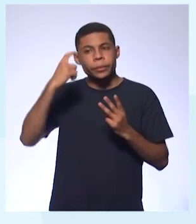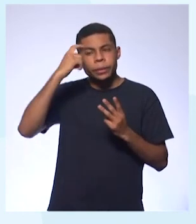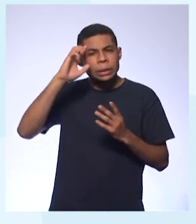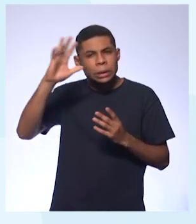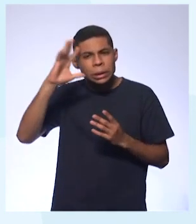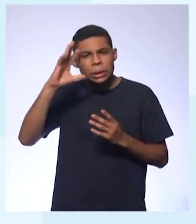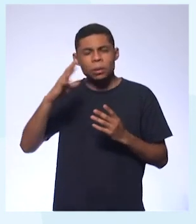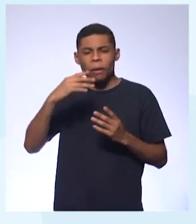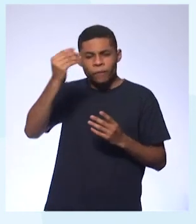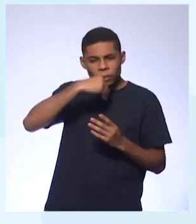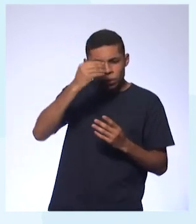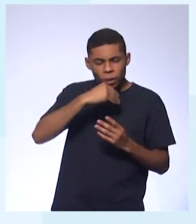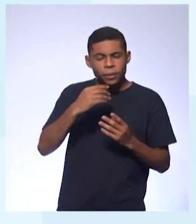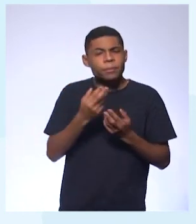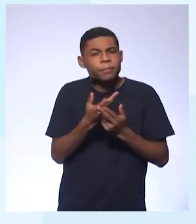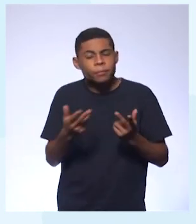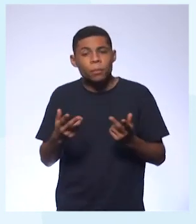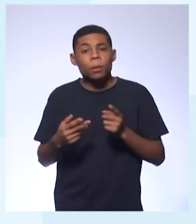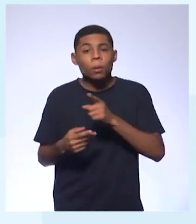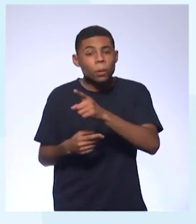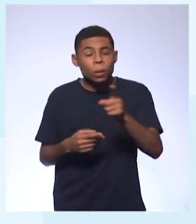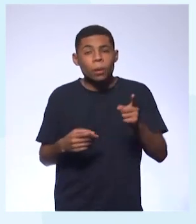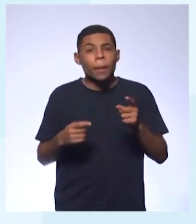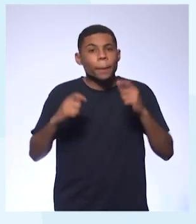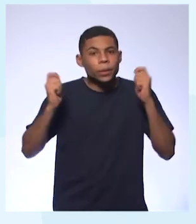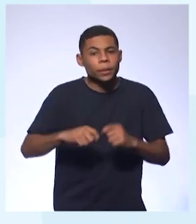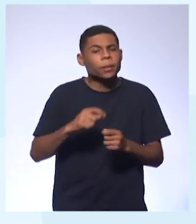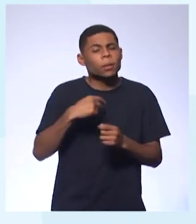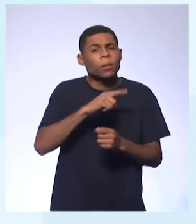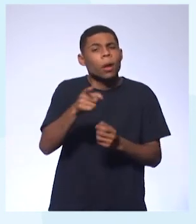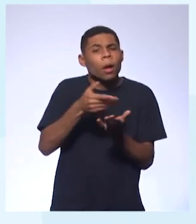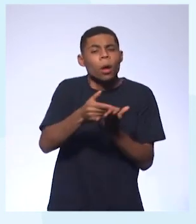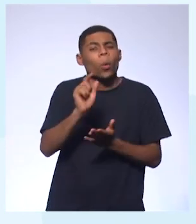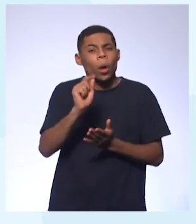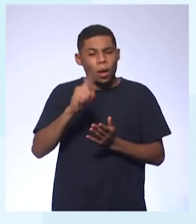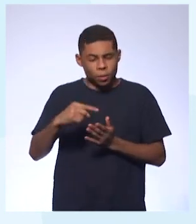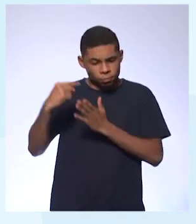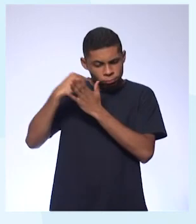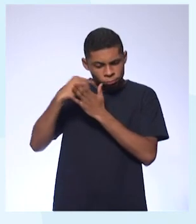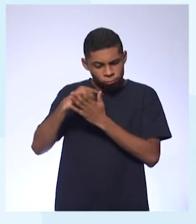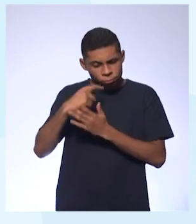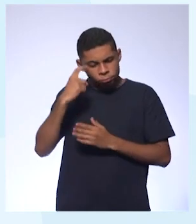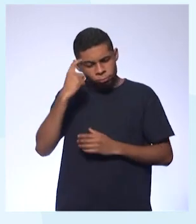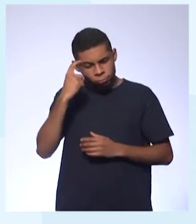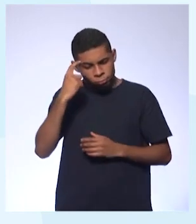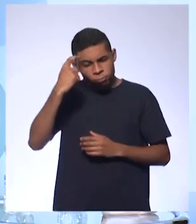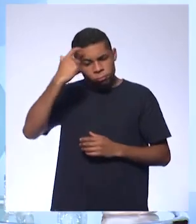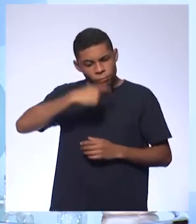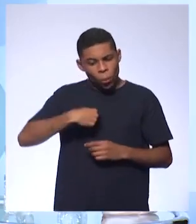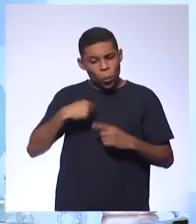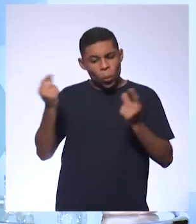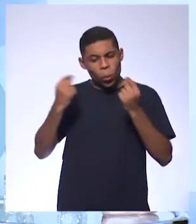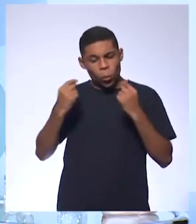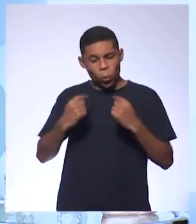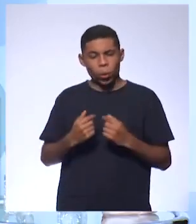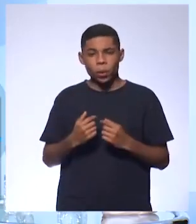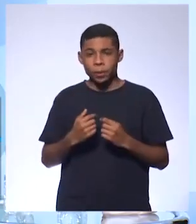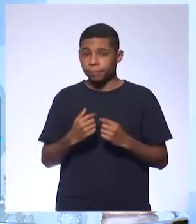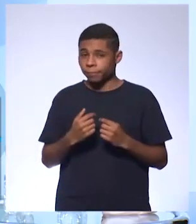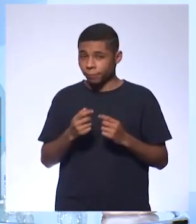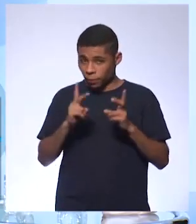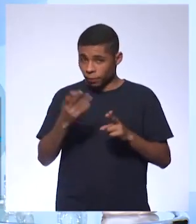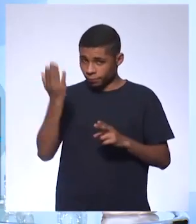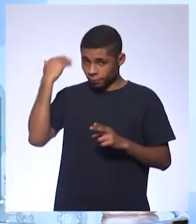potencialidades e fragilidades, estamos iniciando um processo de autoavaliação. Então, como eu disse